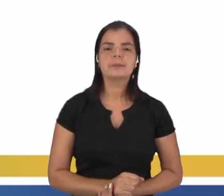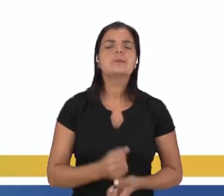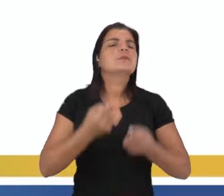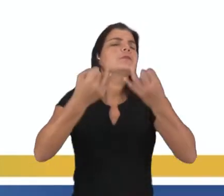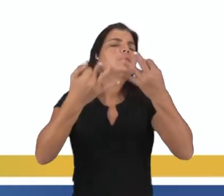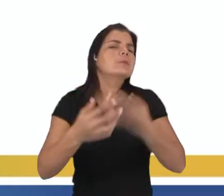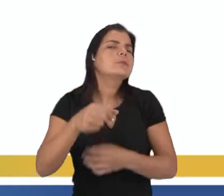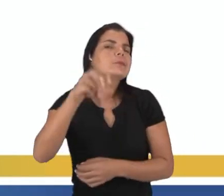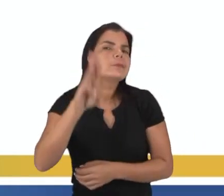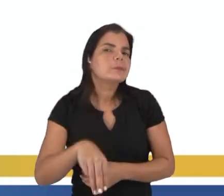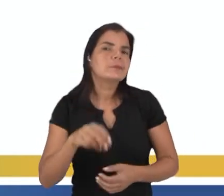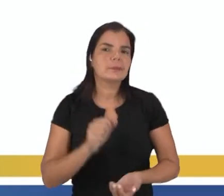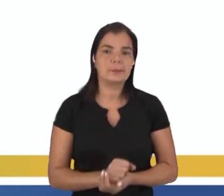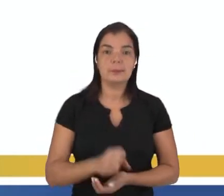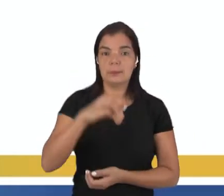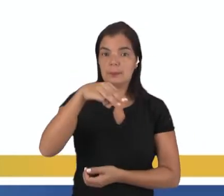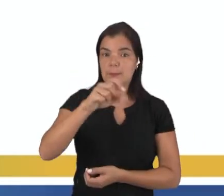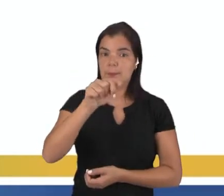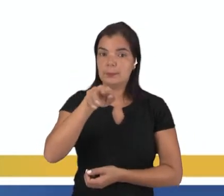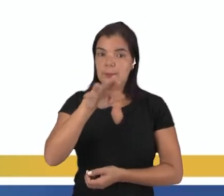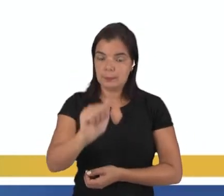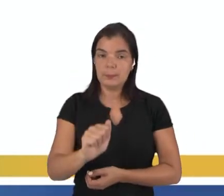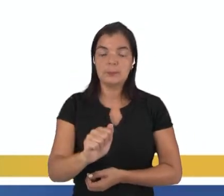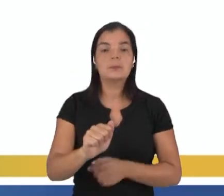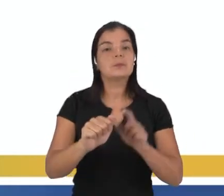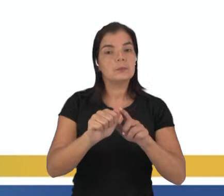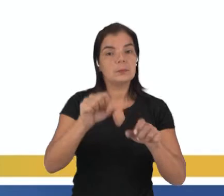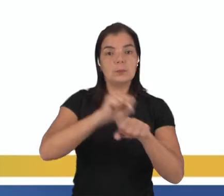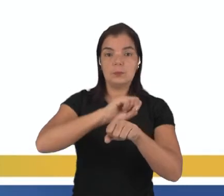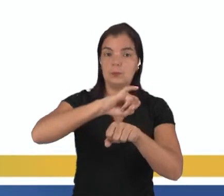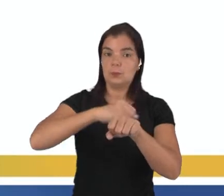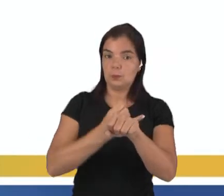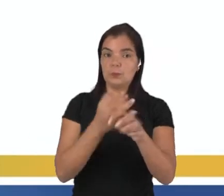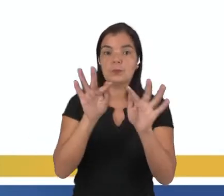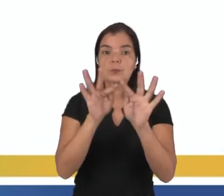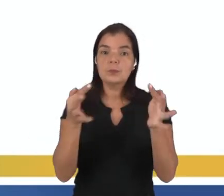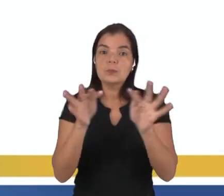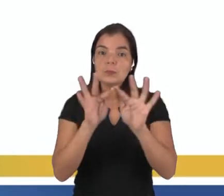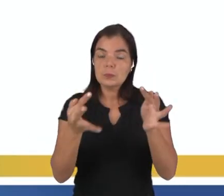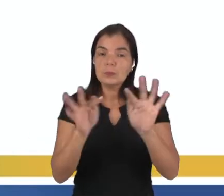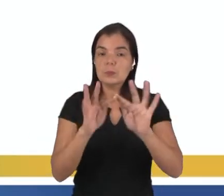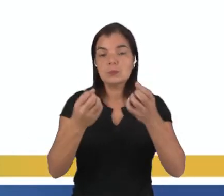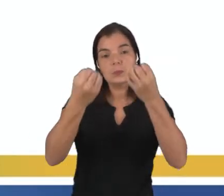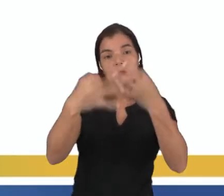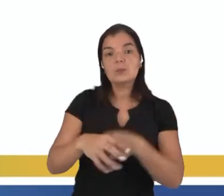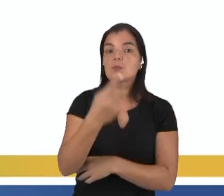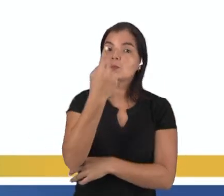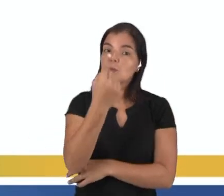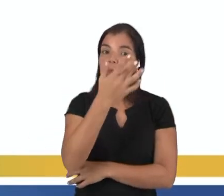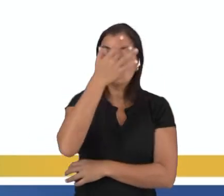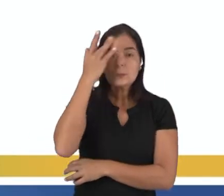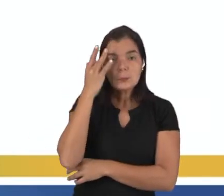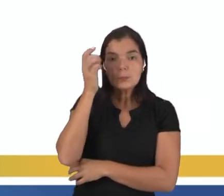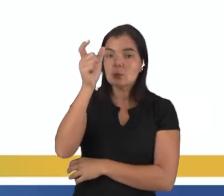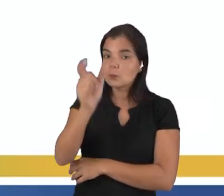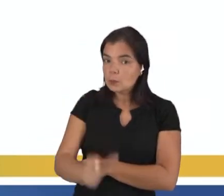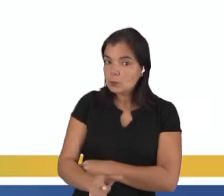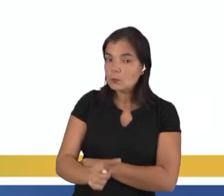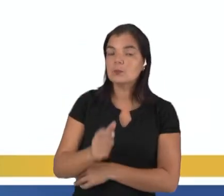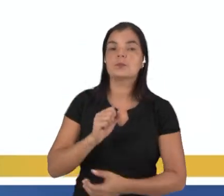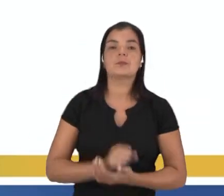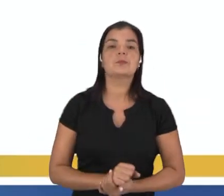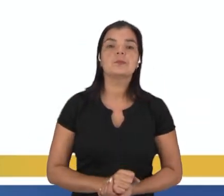quem? Da Maria. Então, Maria é um sujeito simples, por quê? Tá falando apenas de um núcleo principal,